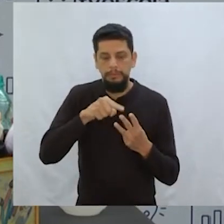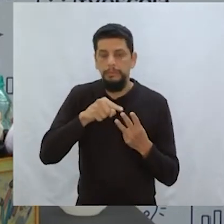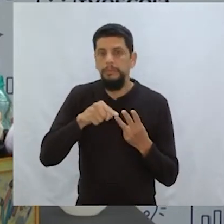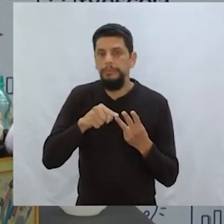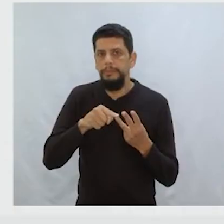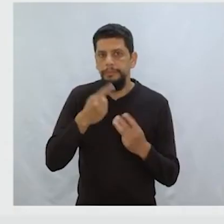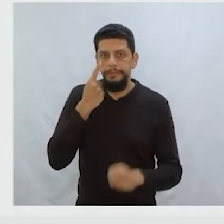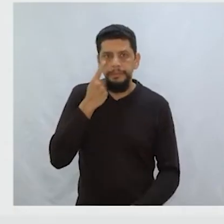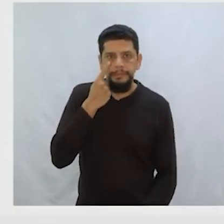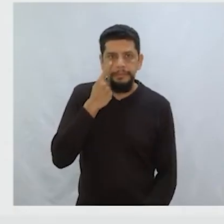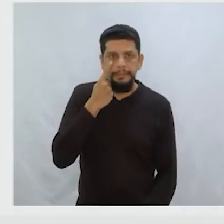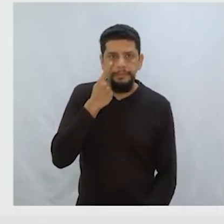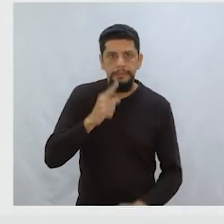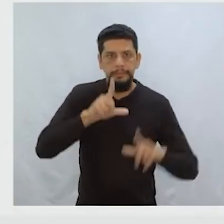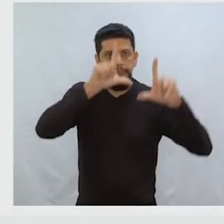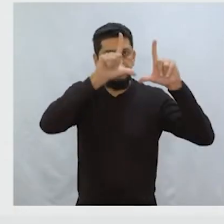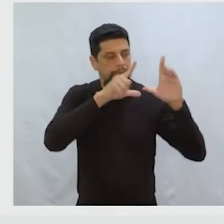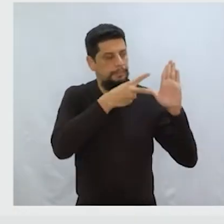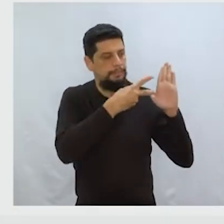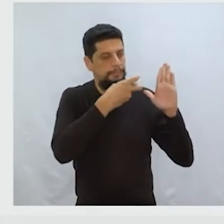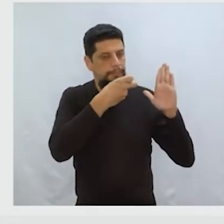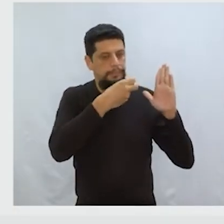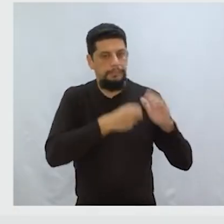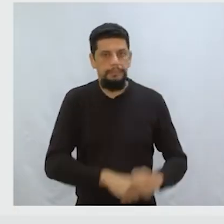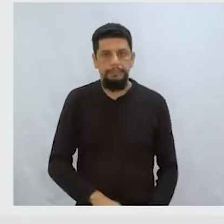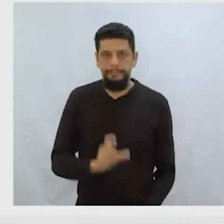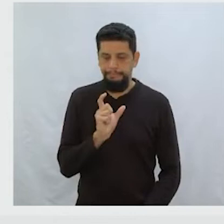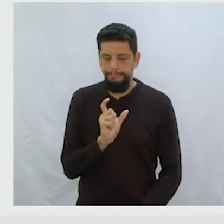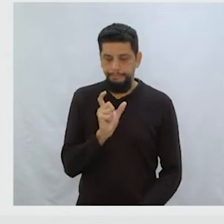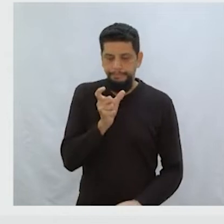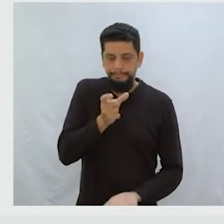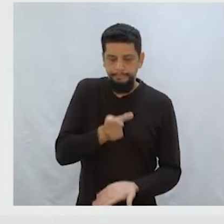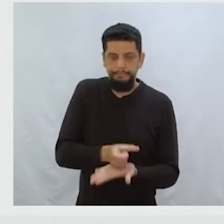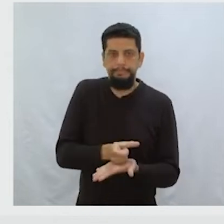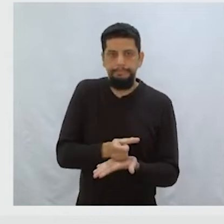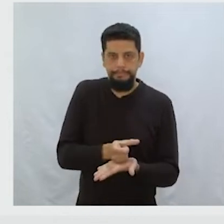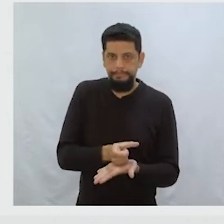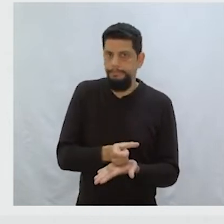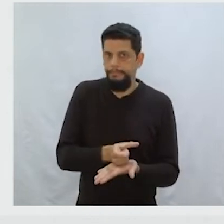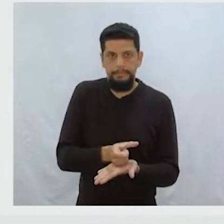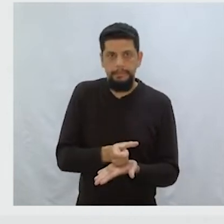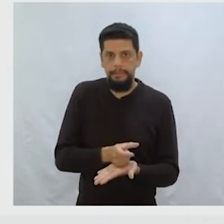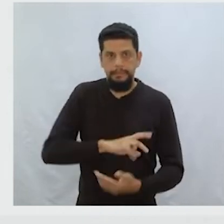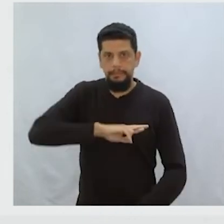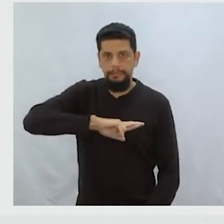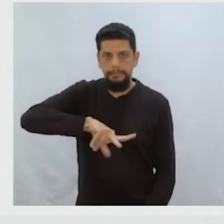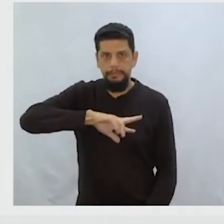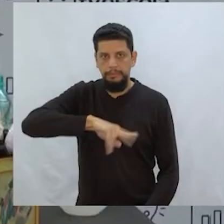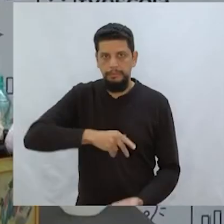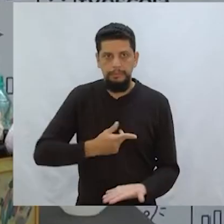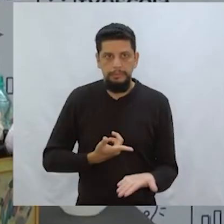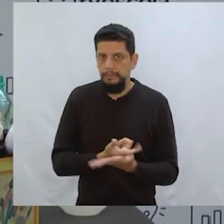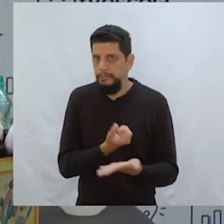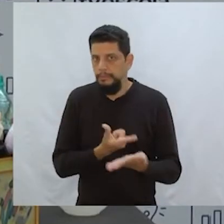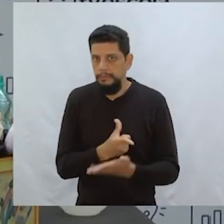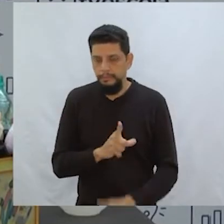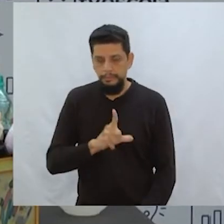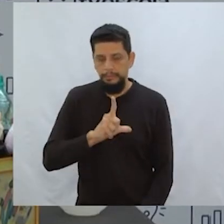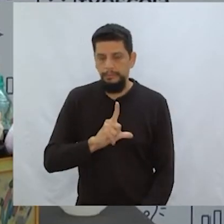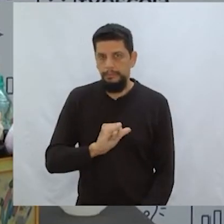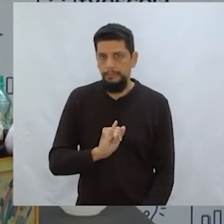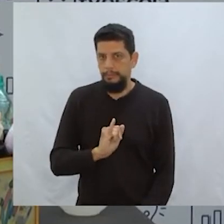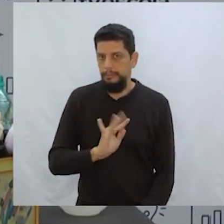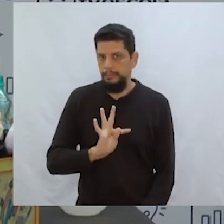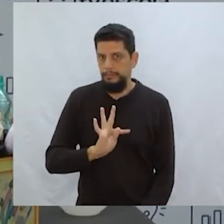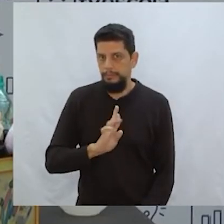o perfume? Olhem lá na tela, então. O sabão em barra, a gente não compra em líquido, né?